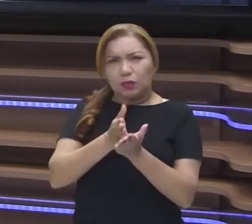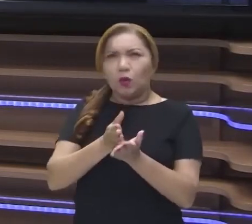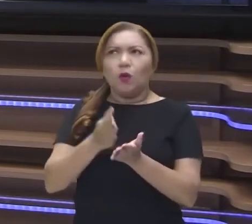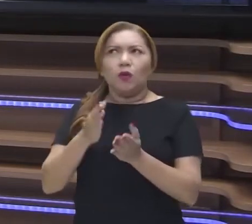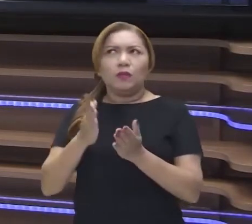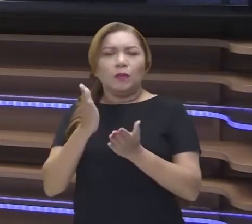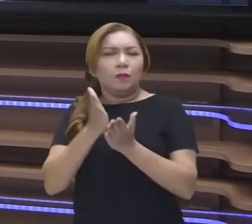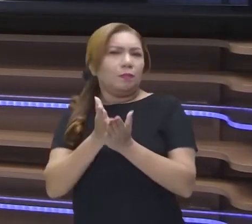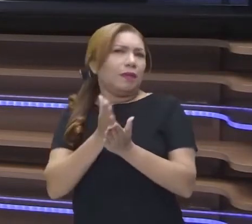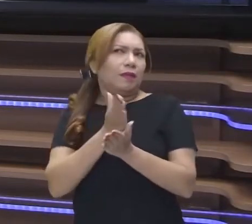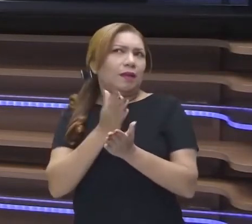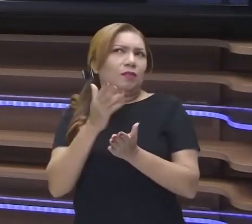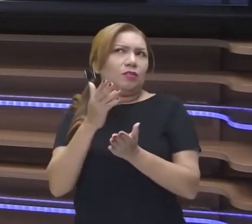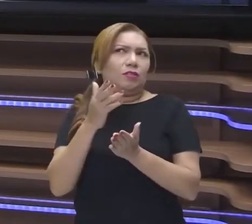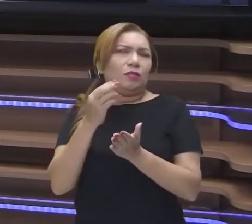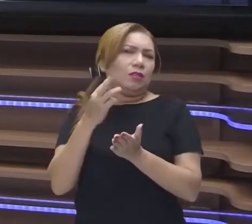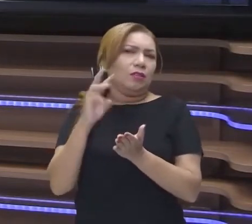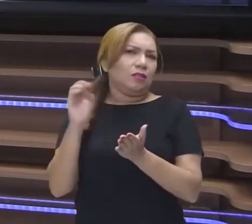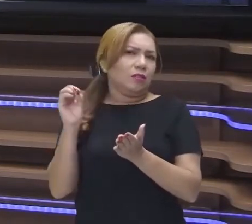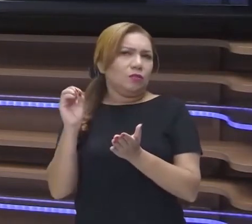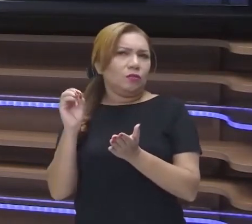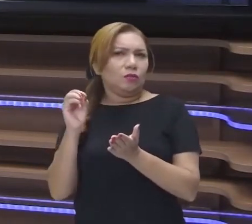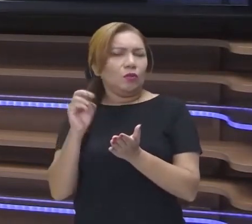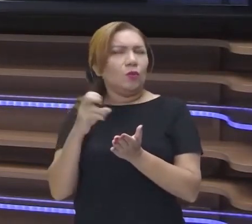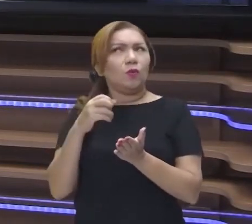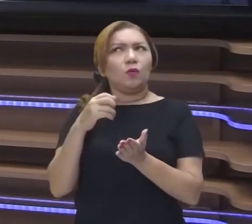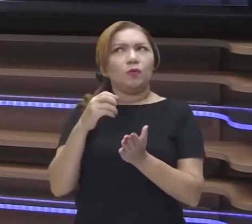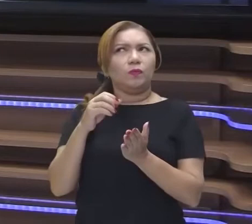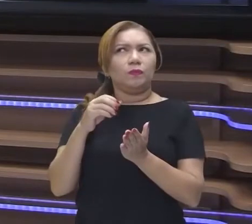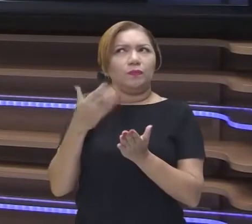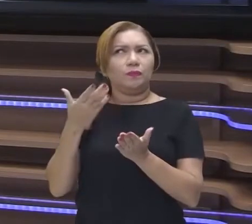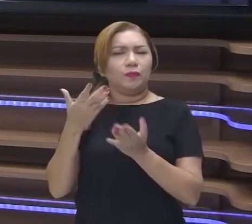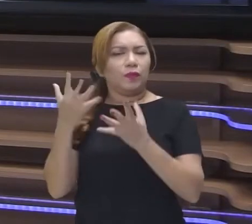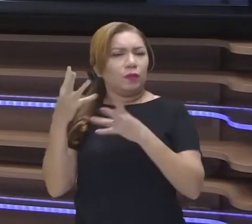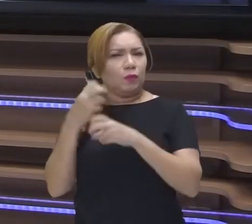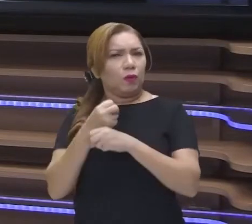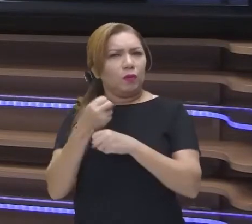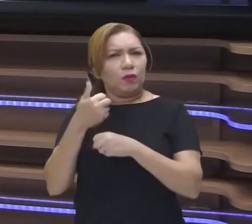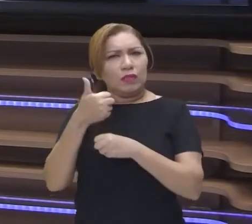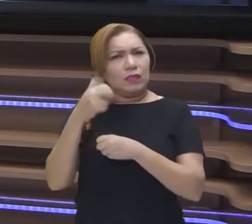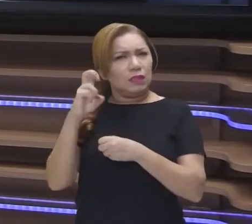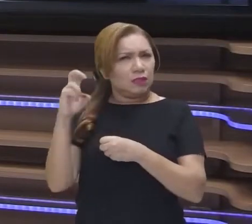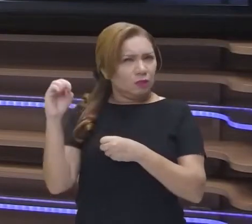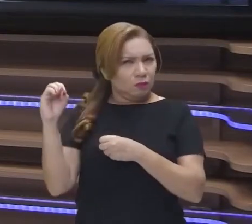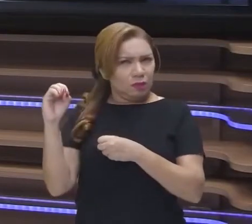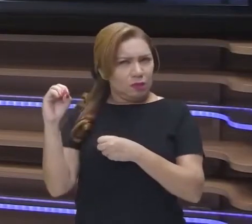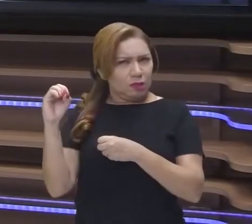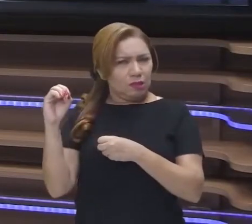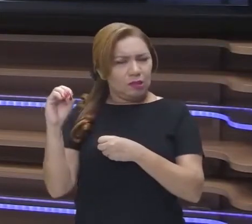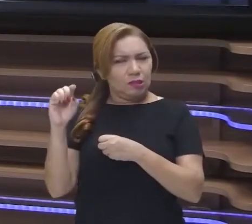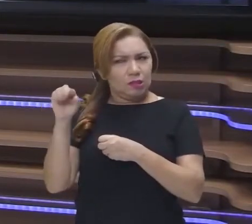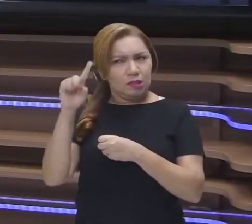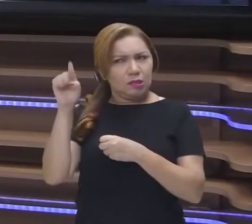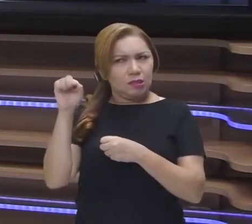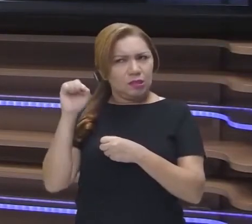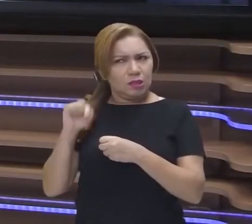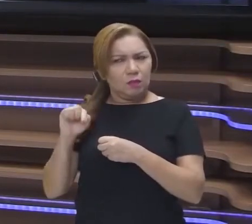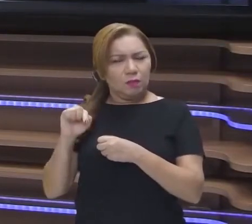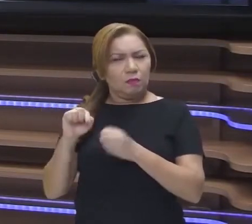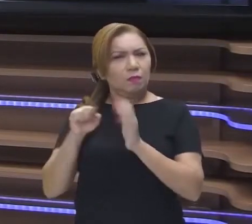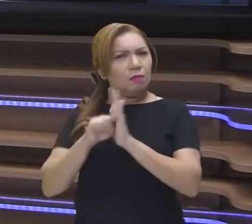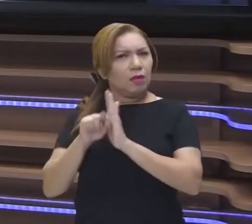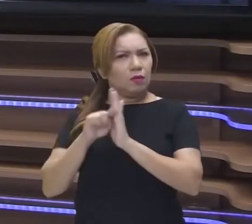ou seja, 150? Porque lá na área eu tinha 5.000 e quando eu peguei a metade deu 2.500, deu a